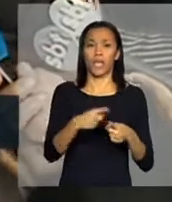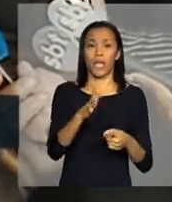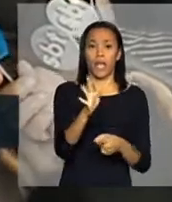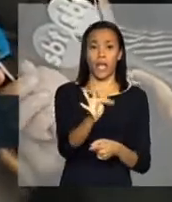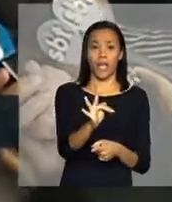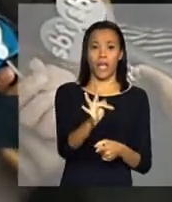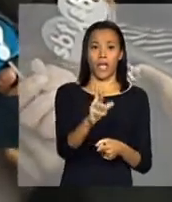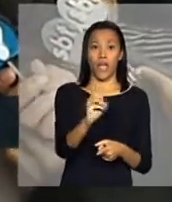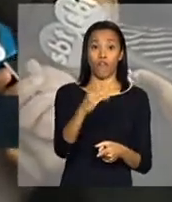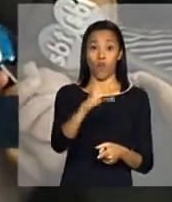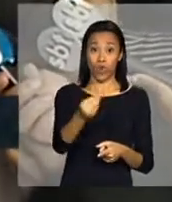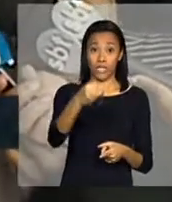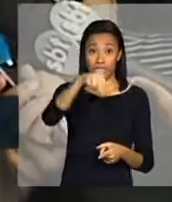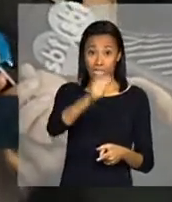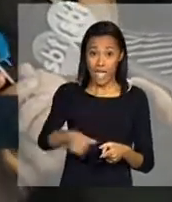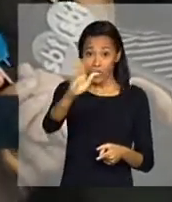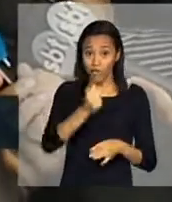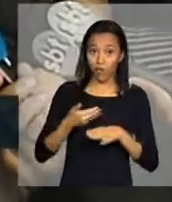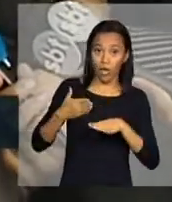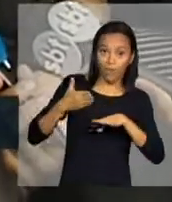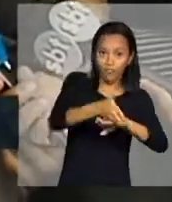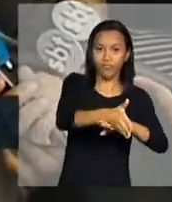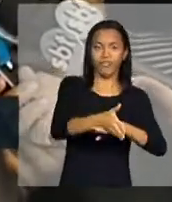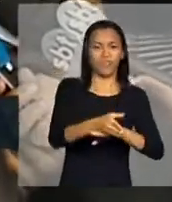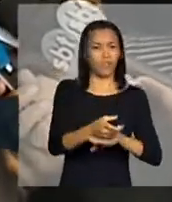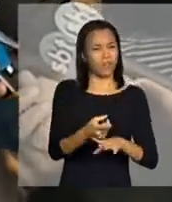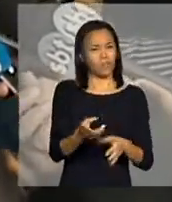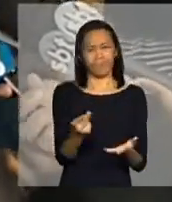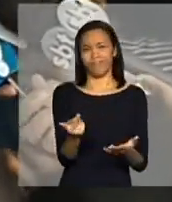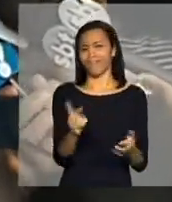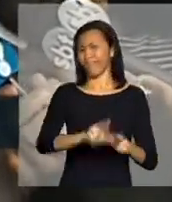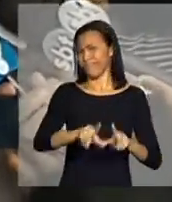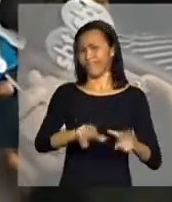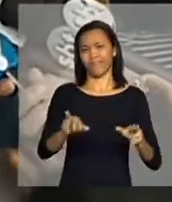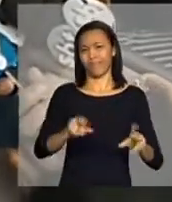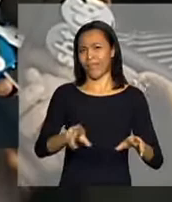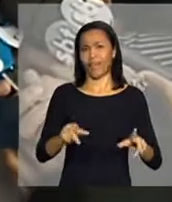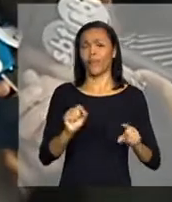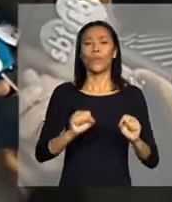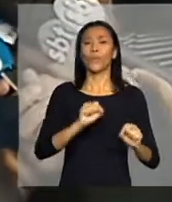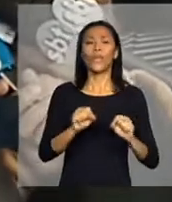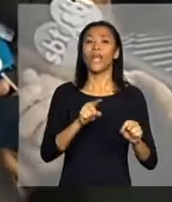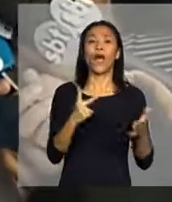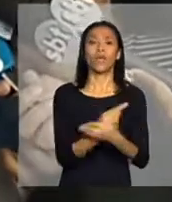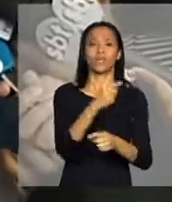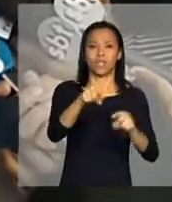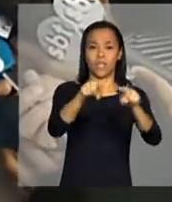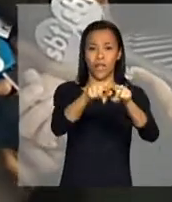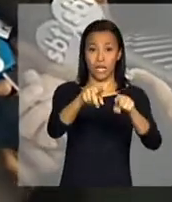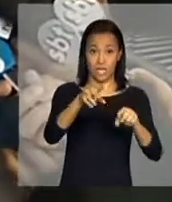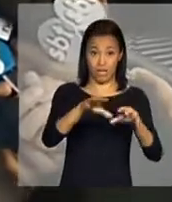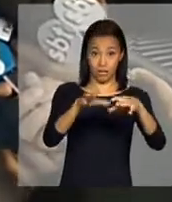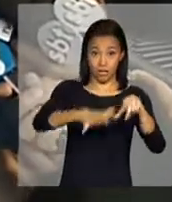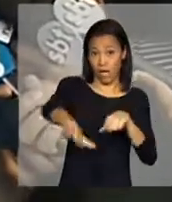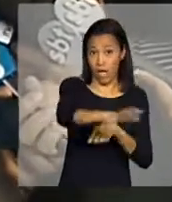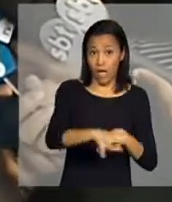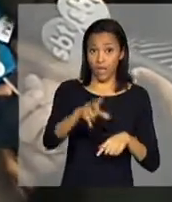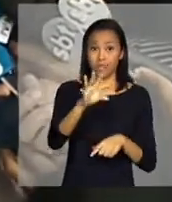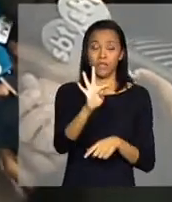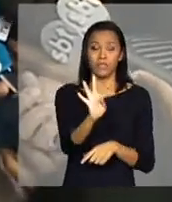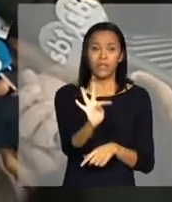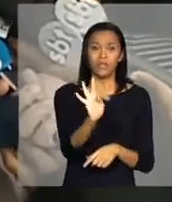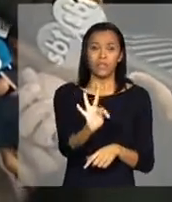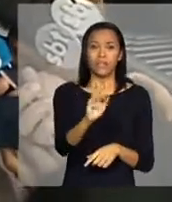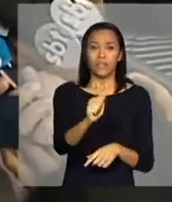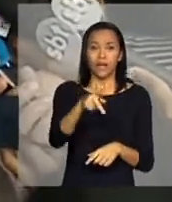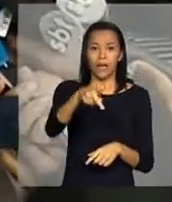áreas? Uma má compreensão do que efetivamente acontece. O que está se verificando no Tapajós é a realização de estudos que